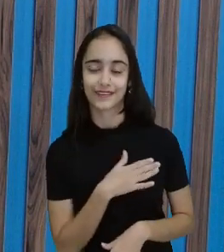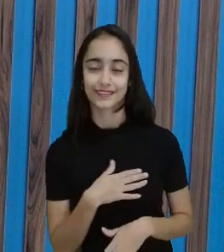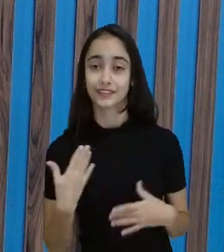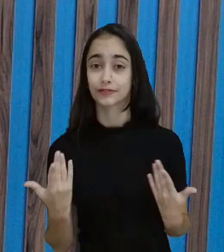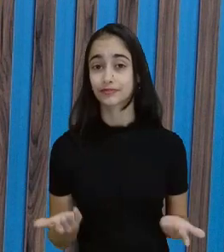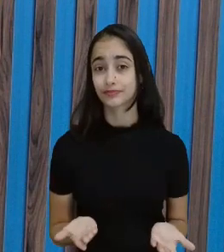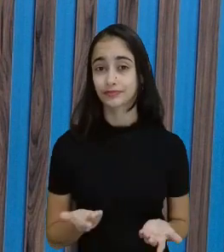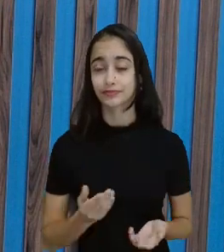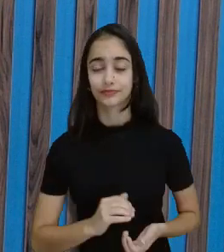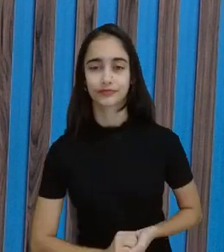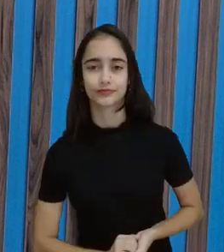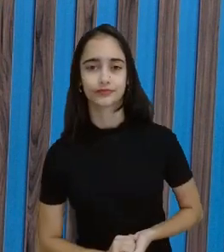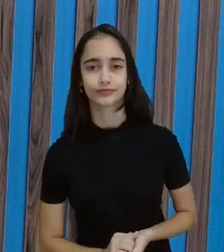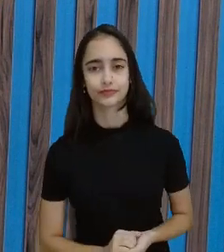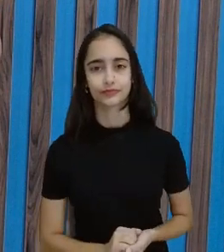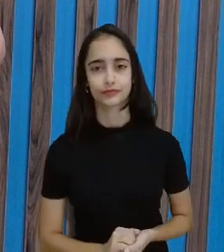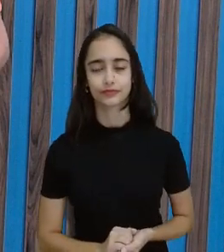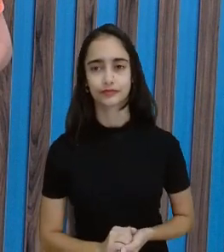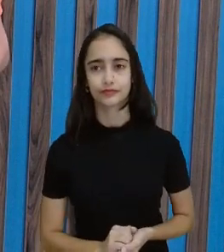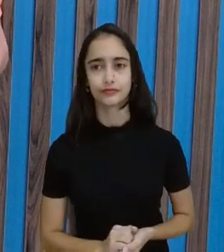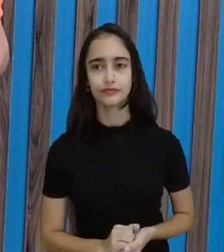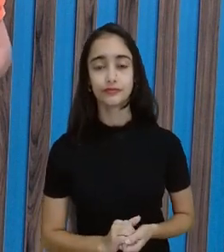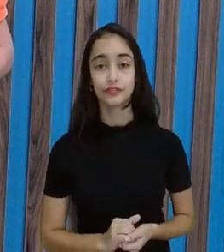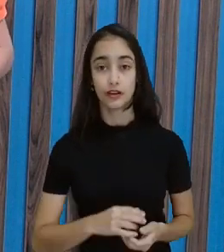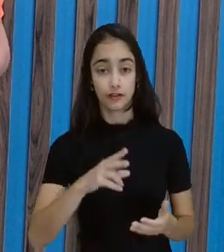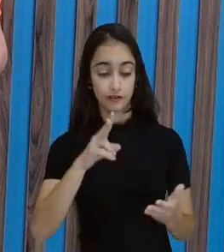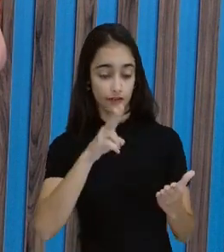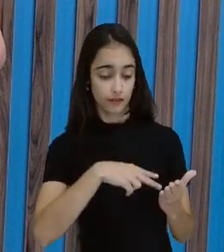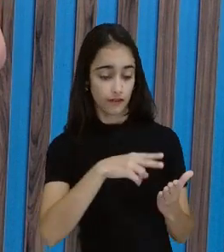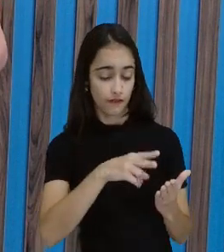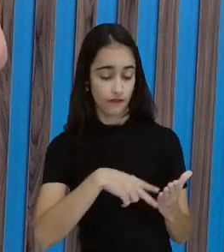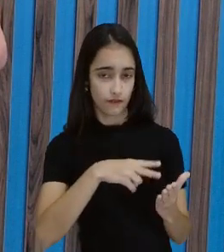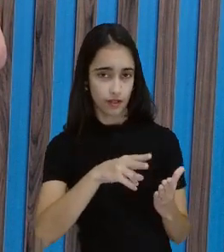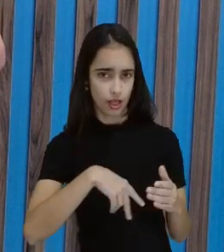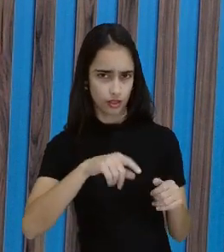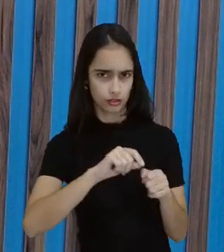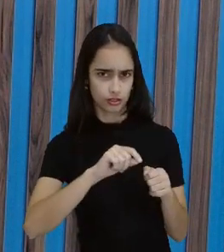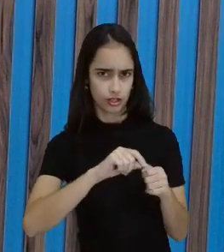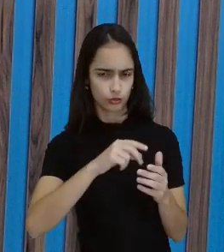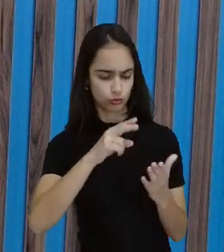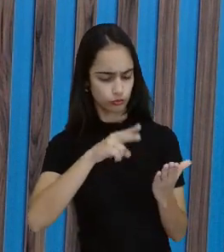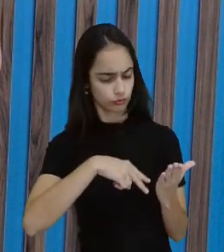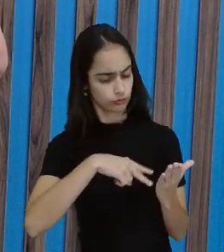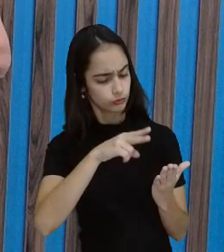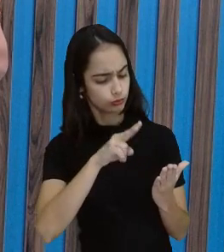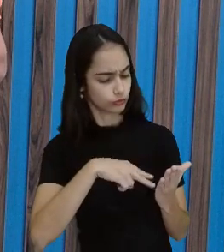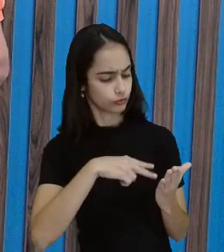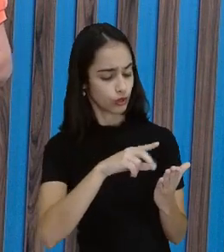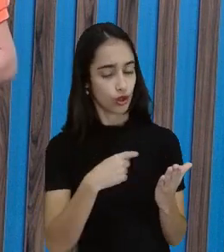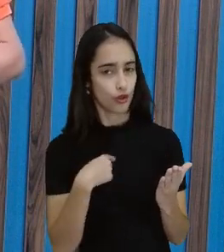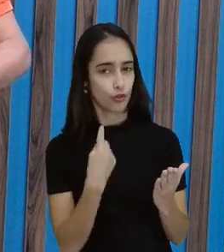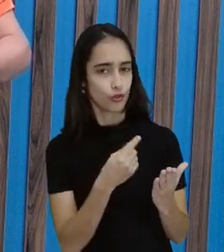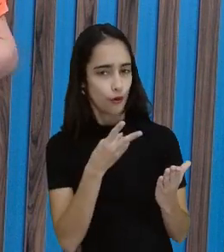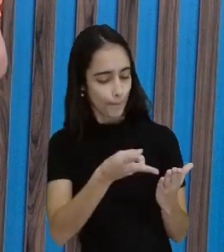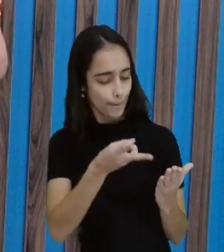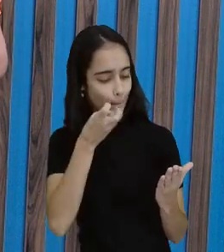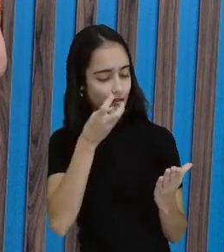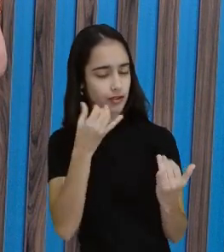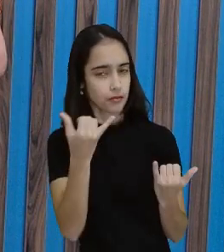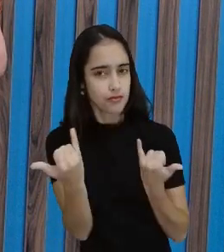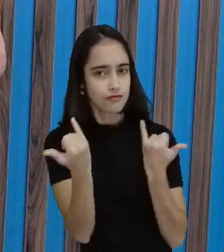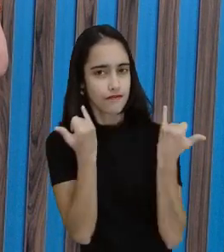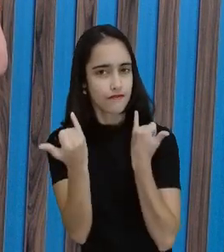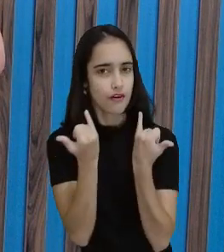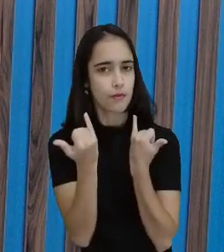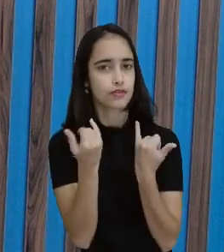respeito, certo? Ao fazer a leitura de um gráfico, percebemos as seguintes informações